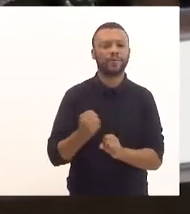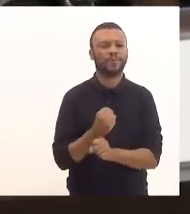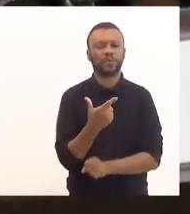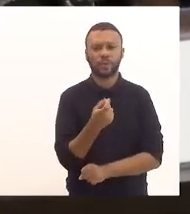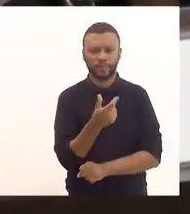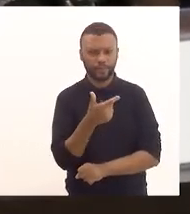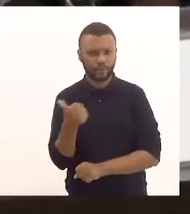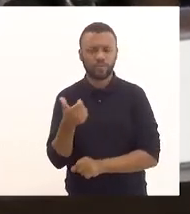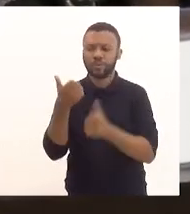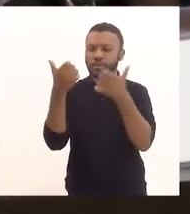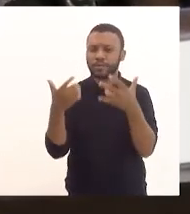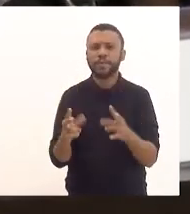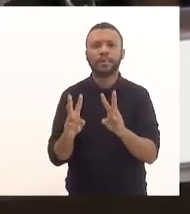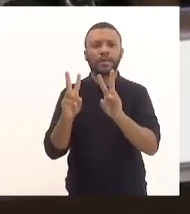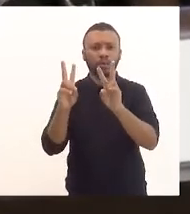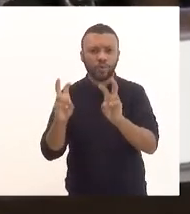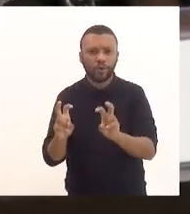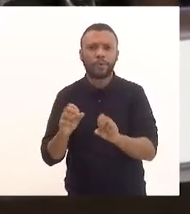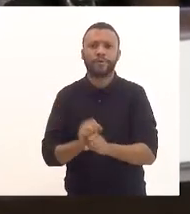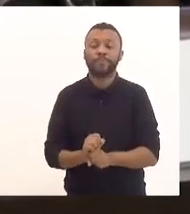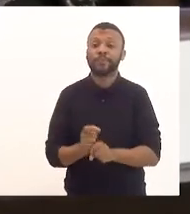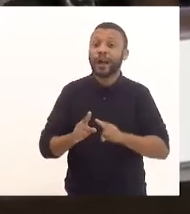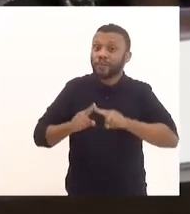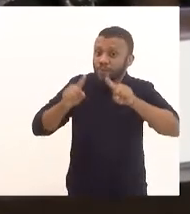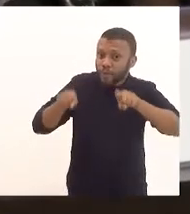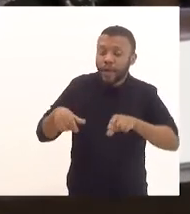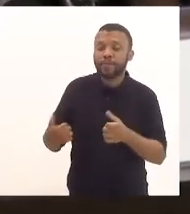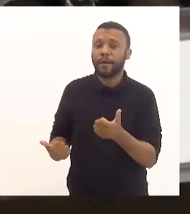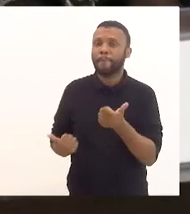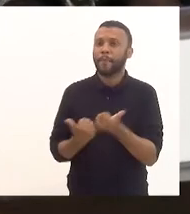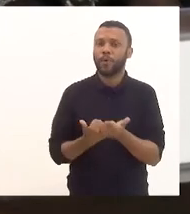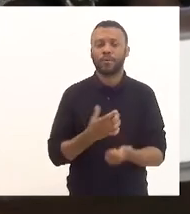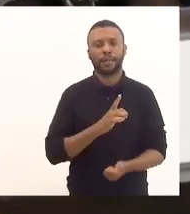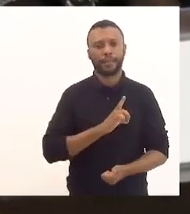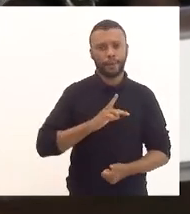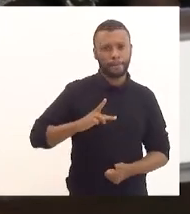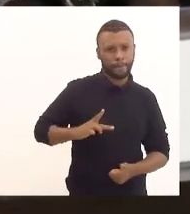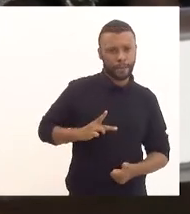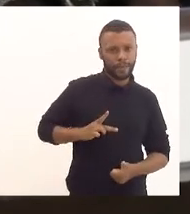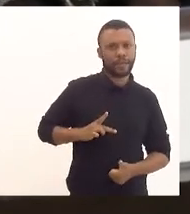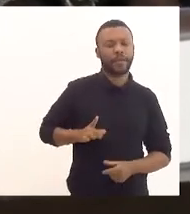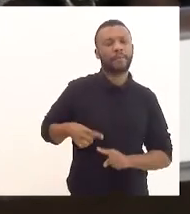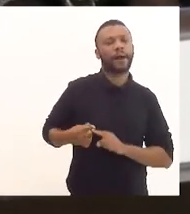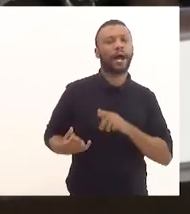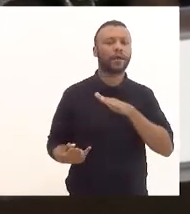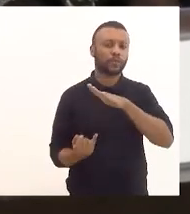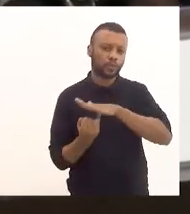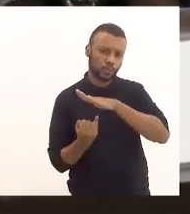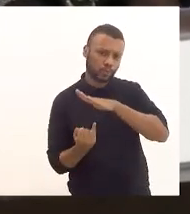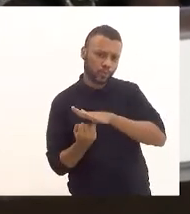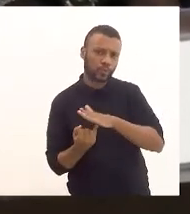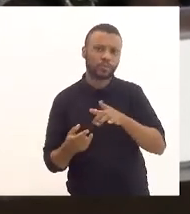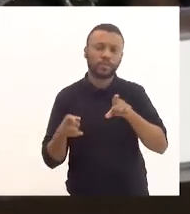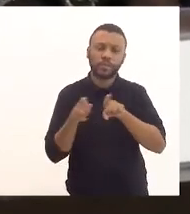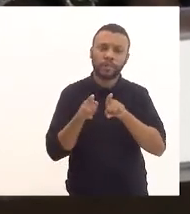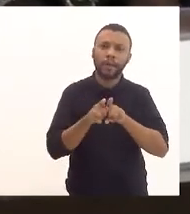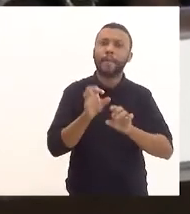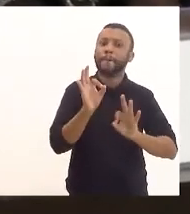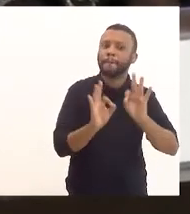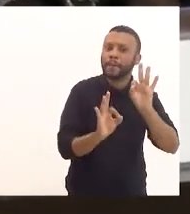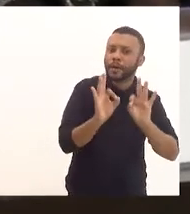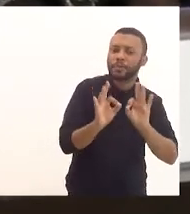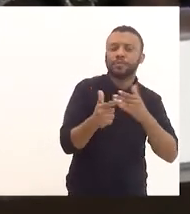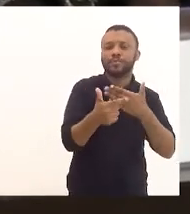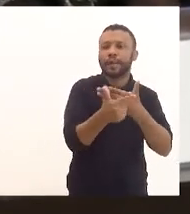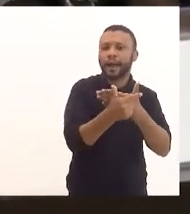que dispõe sobre pessoal de apoio da defensoria pública e Instituto e plano de cargos